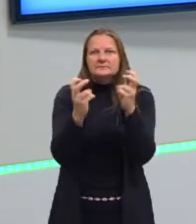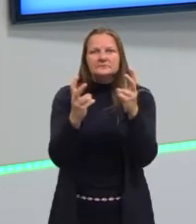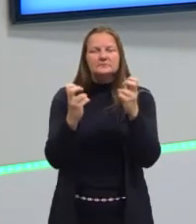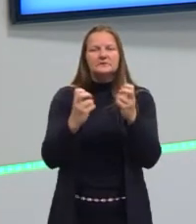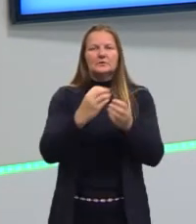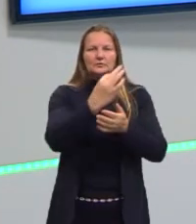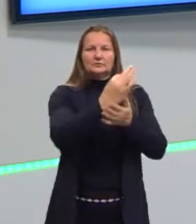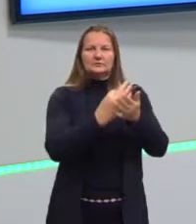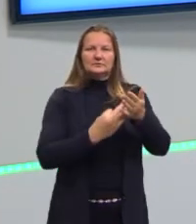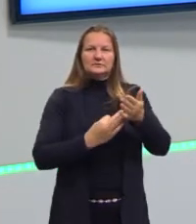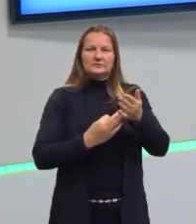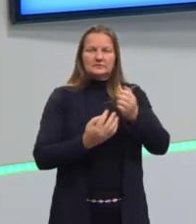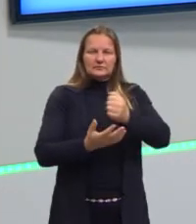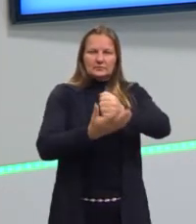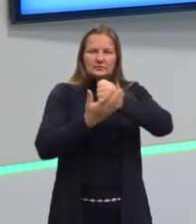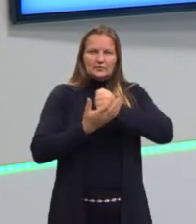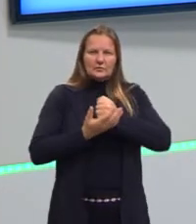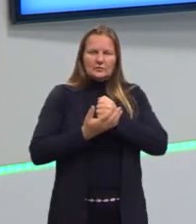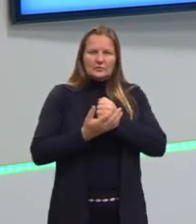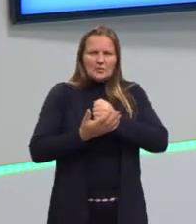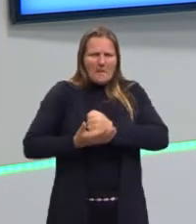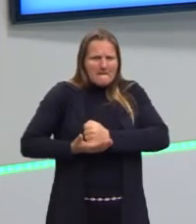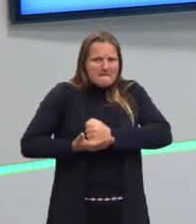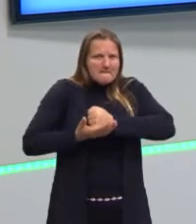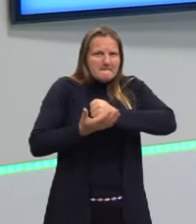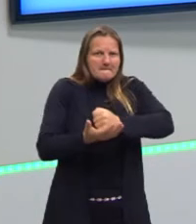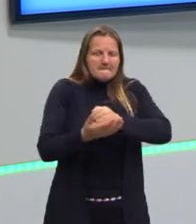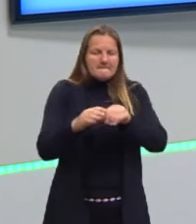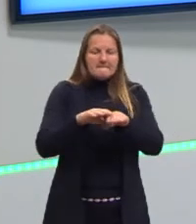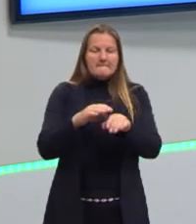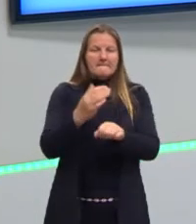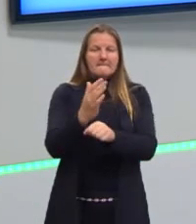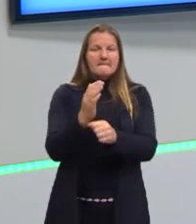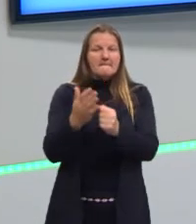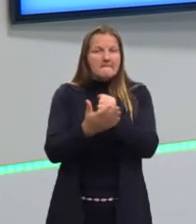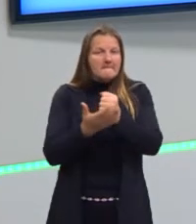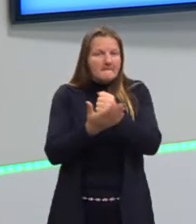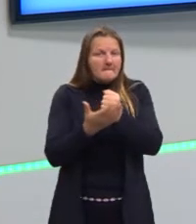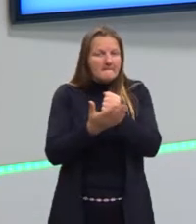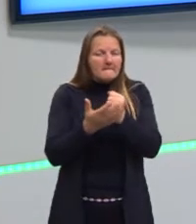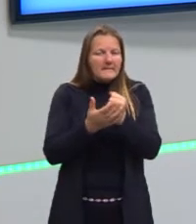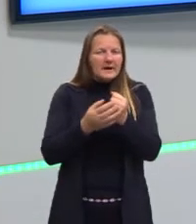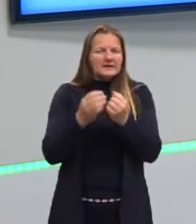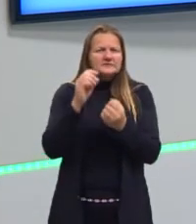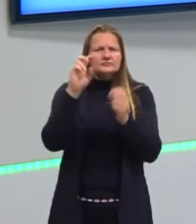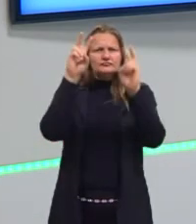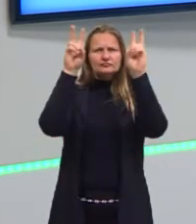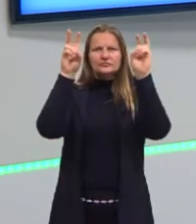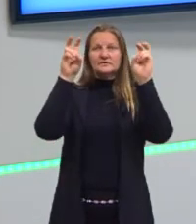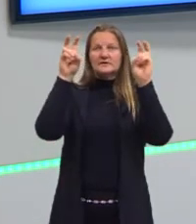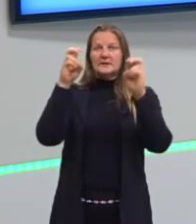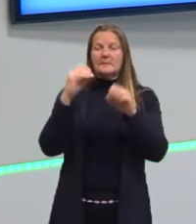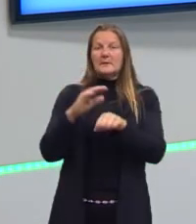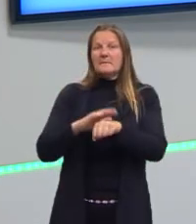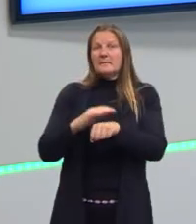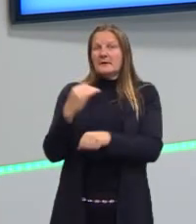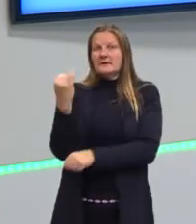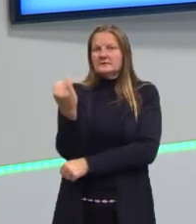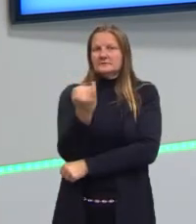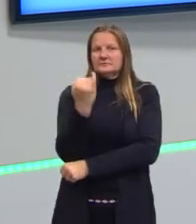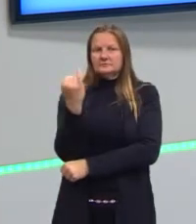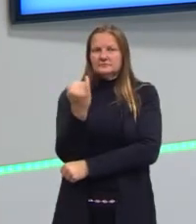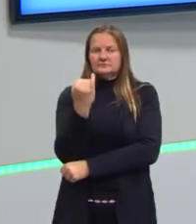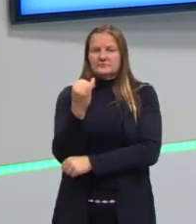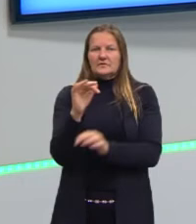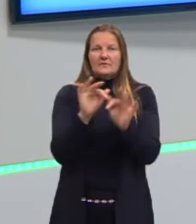o texto de apoio tá ali para dar esse suporte em relação a nossa interpretação da temática tá lá a frase que é o